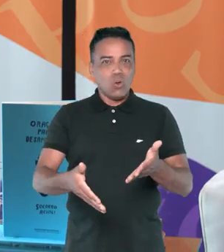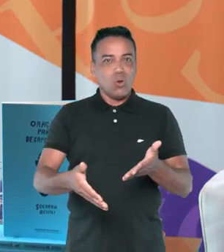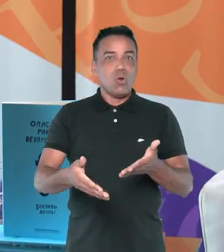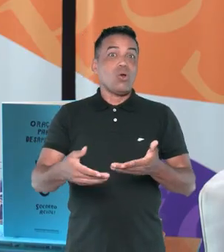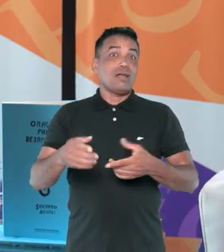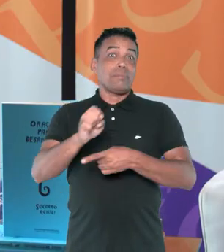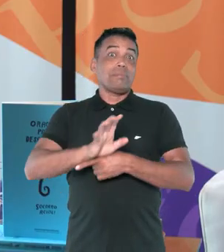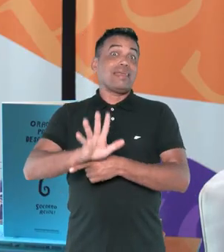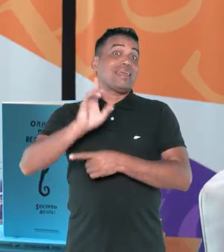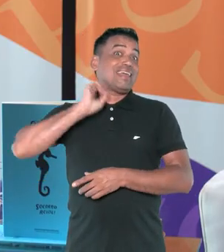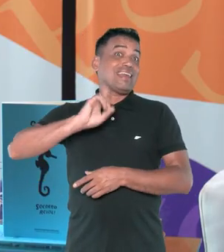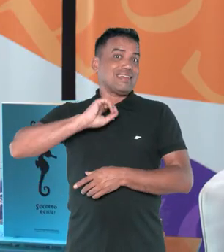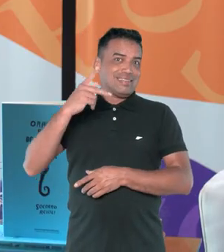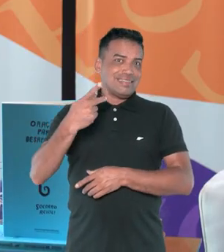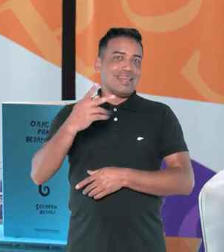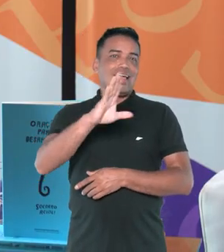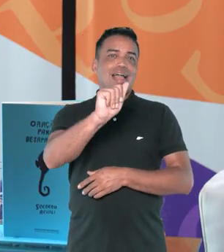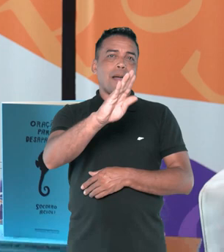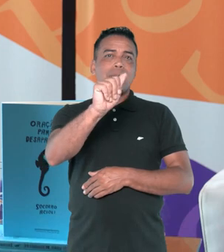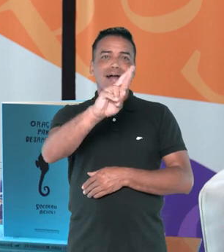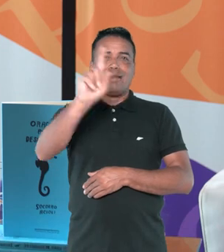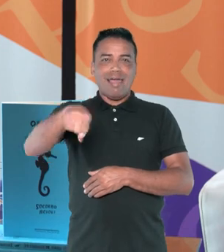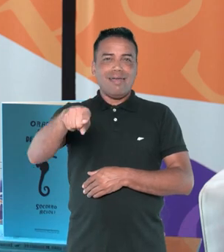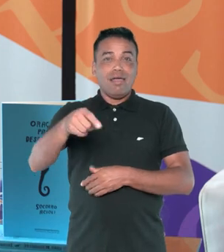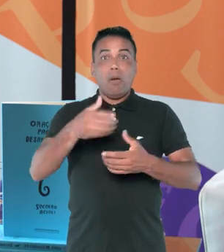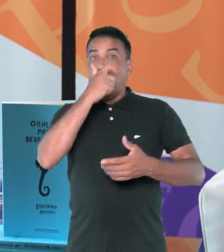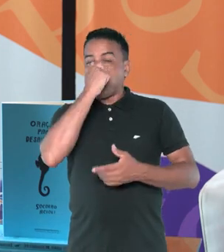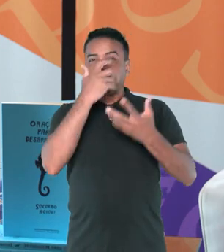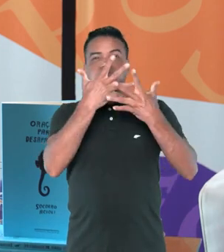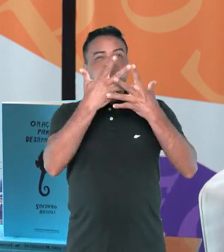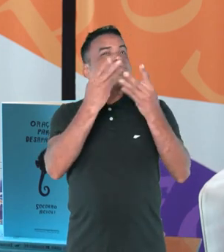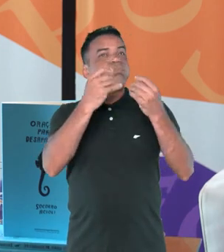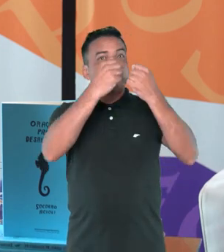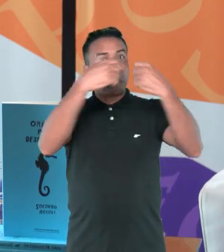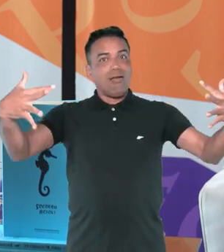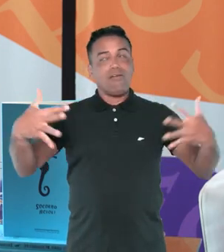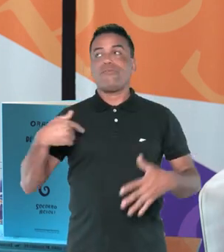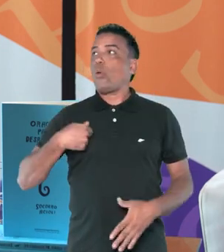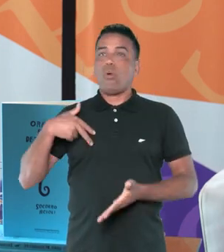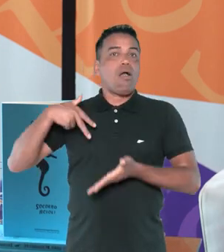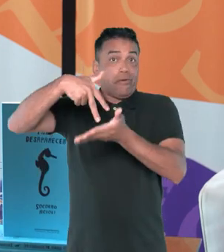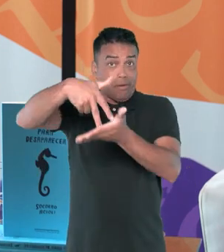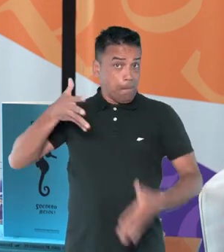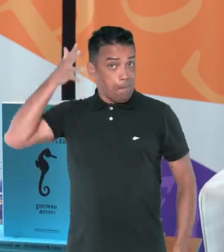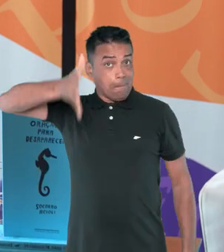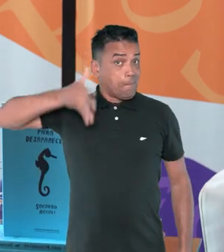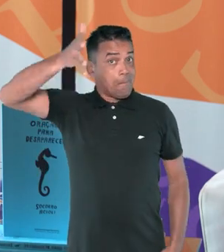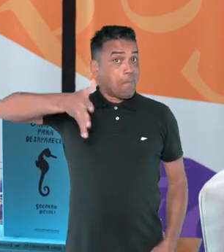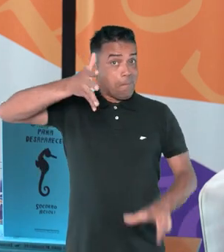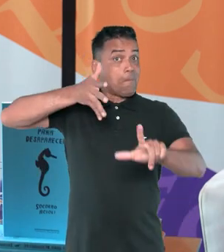Mineiro lotado, estava já doentinho, ele virou e falou assim: eu não estou aqui para fazer palestras, eu estou aqui